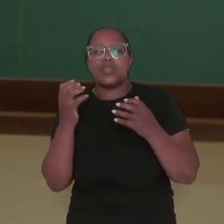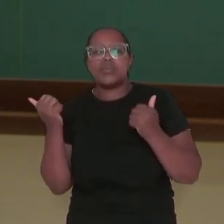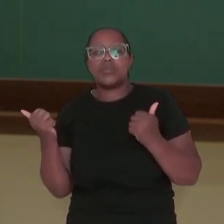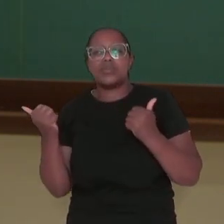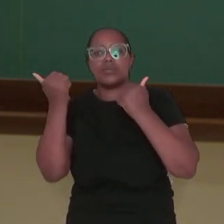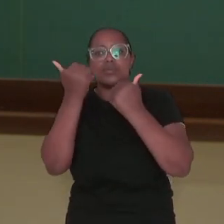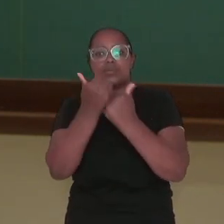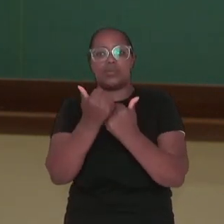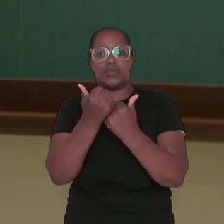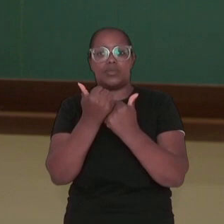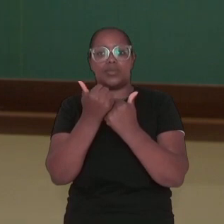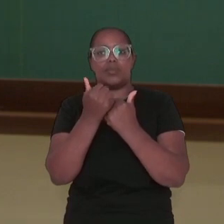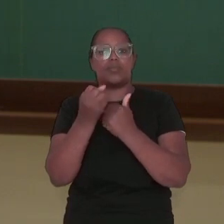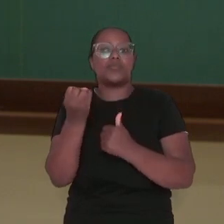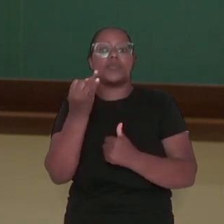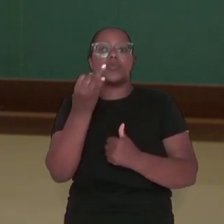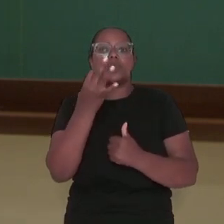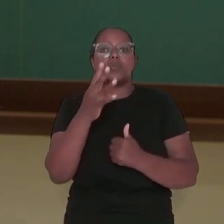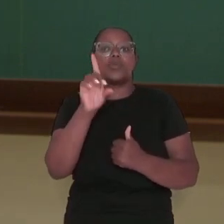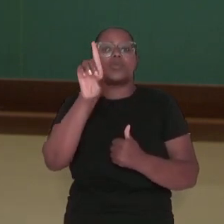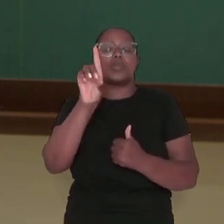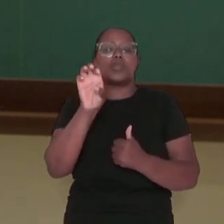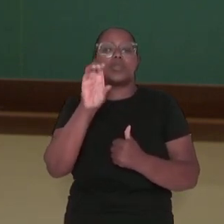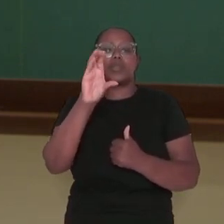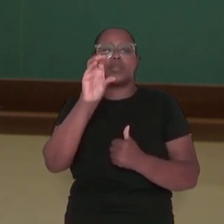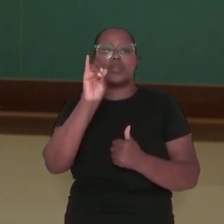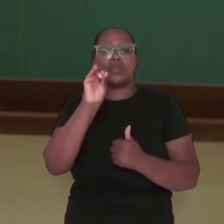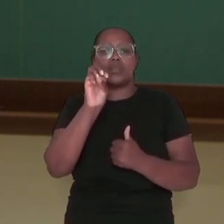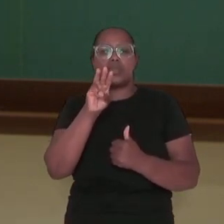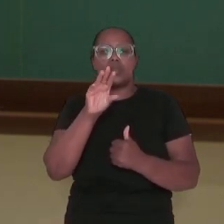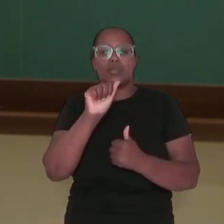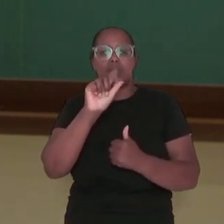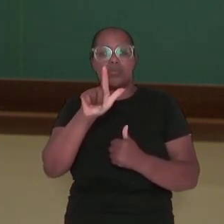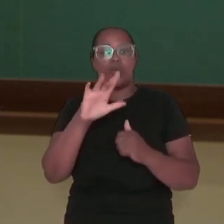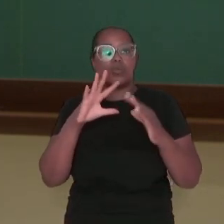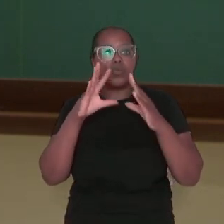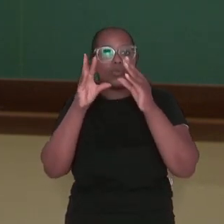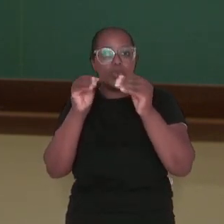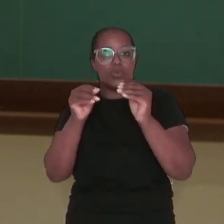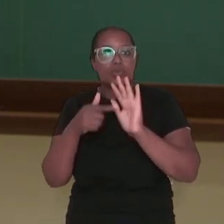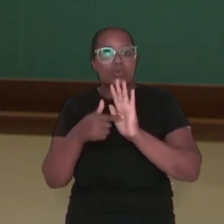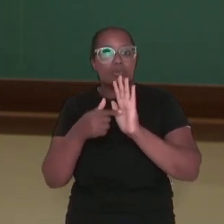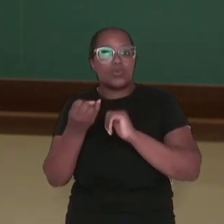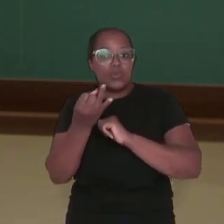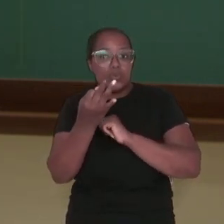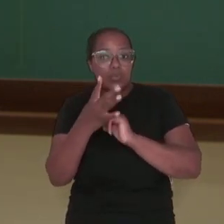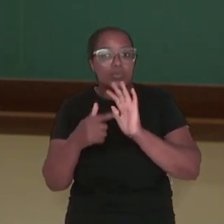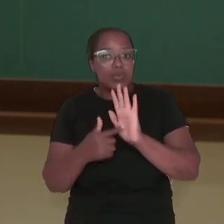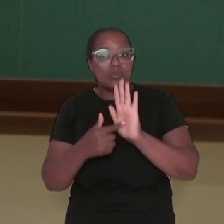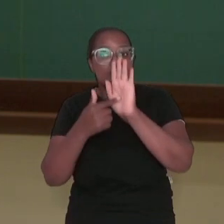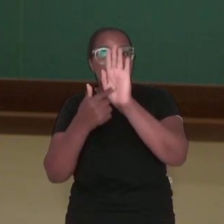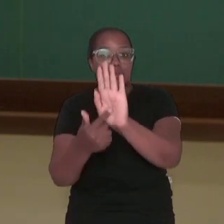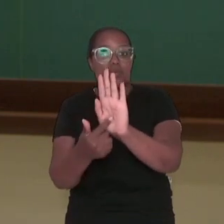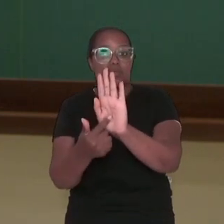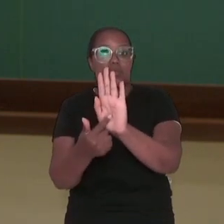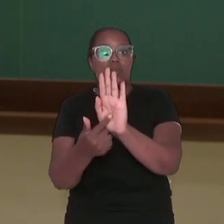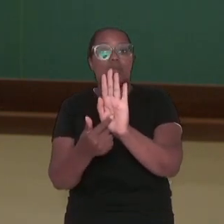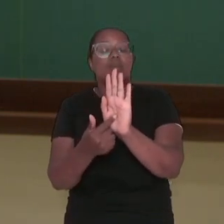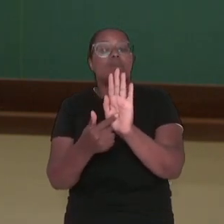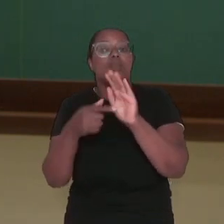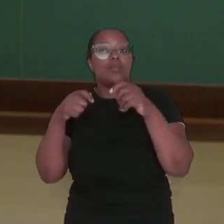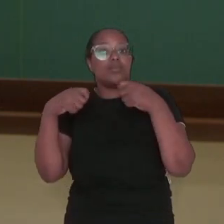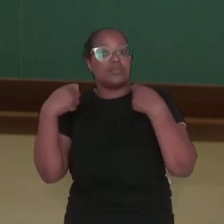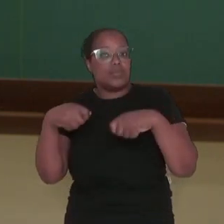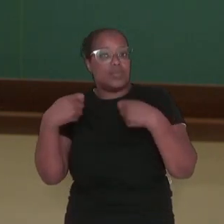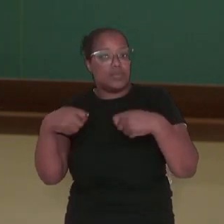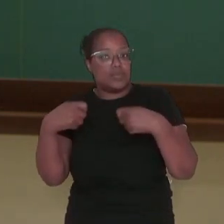representação decimal. Então, notem que esses números que apareceram na letra A, na letra B e na letra C,